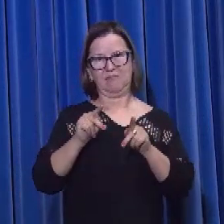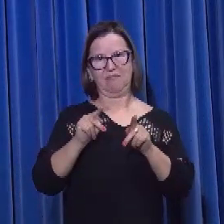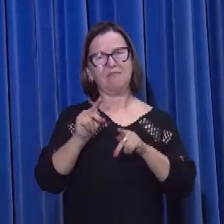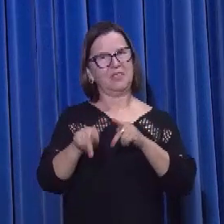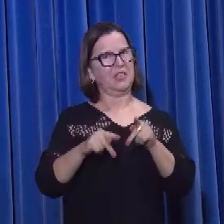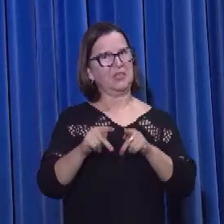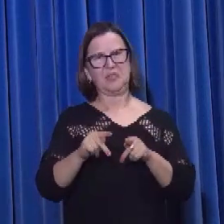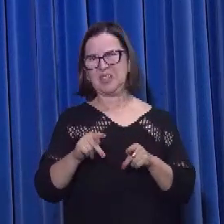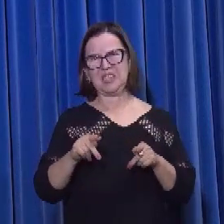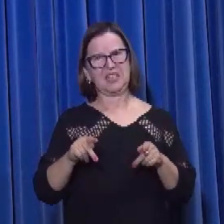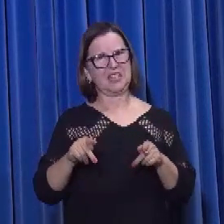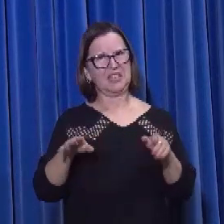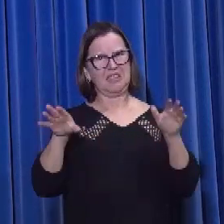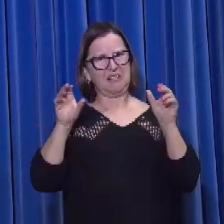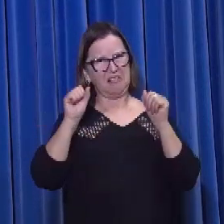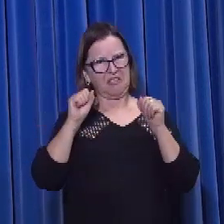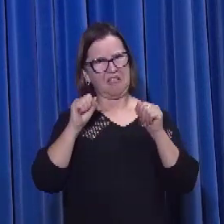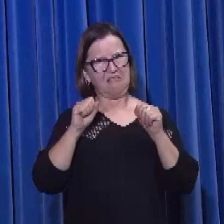Olha, gente, ouvir,